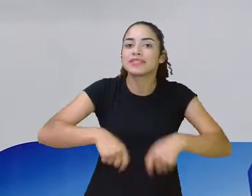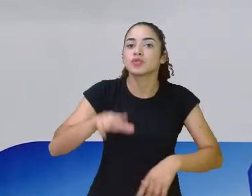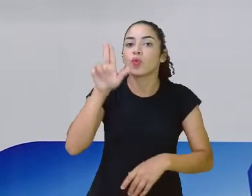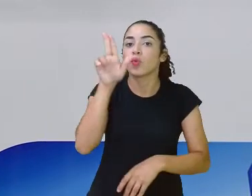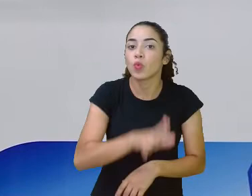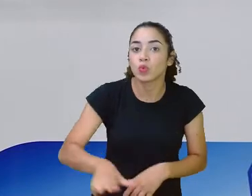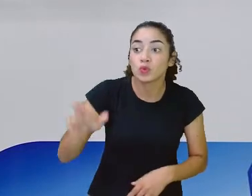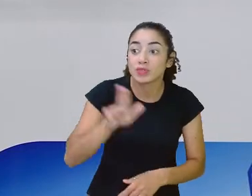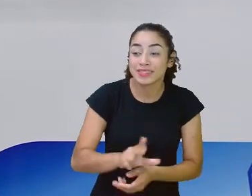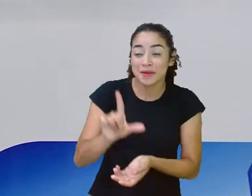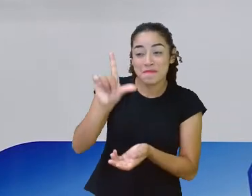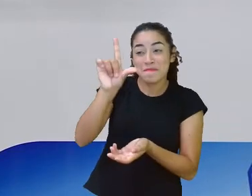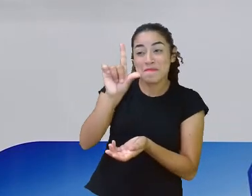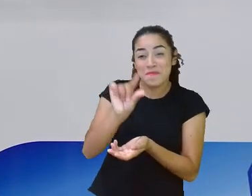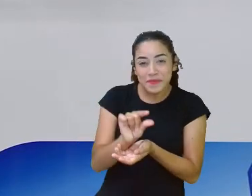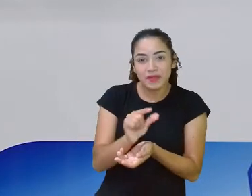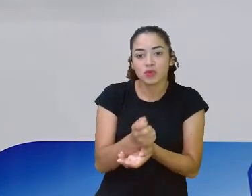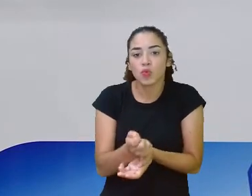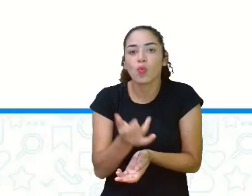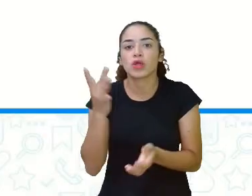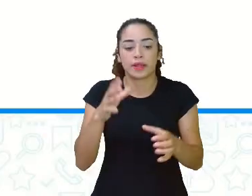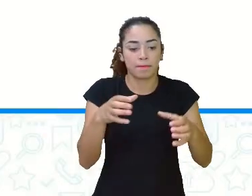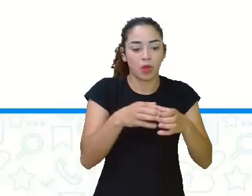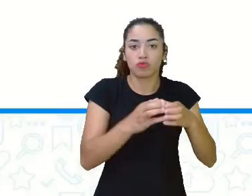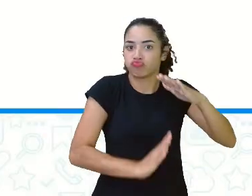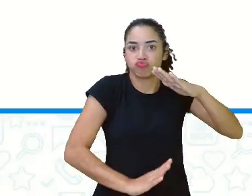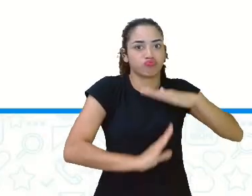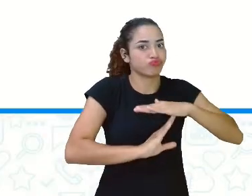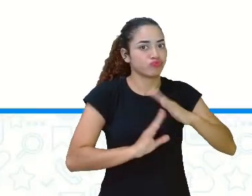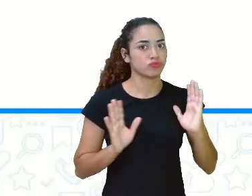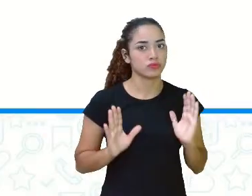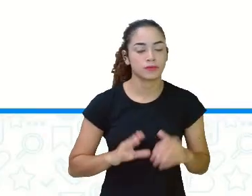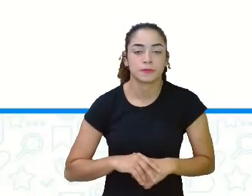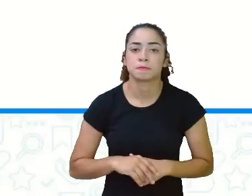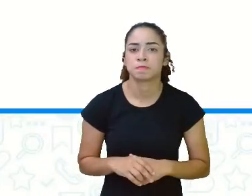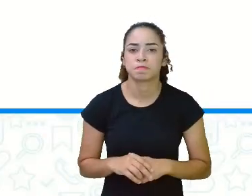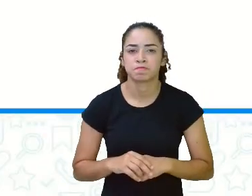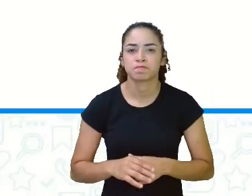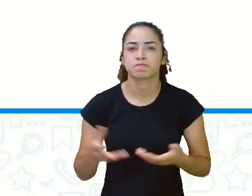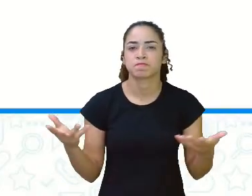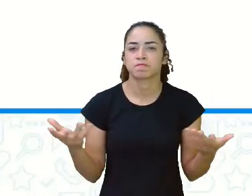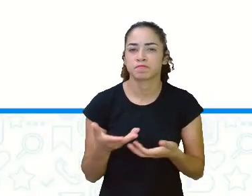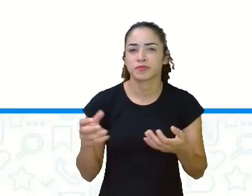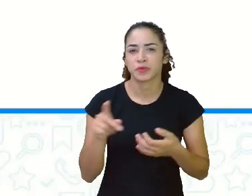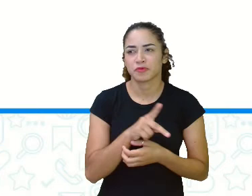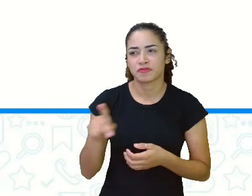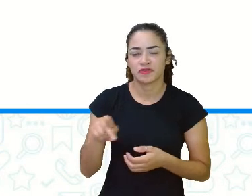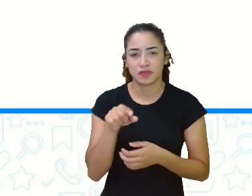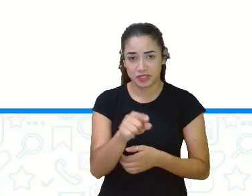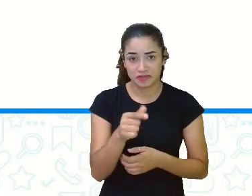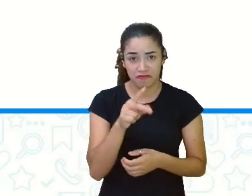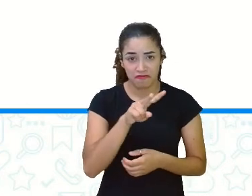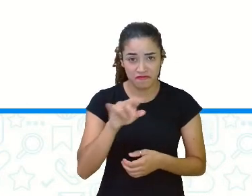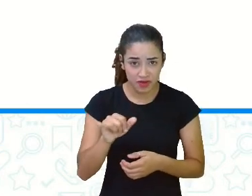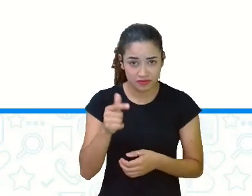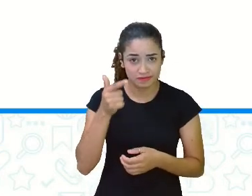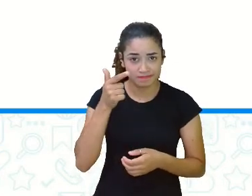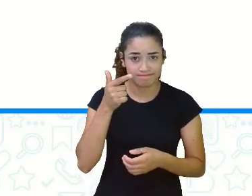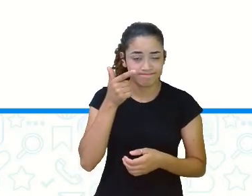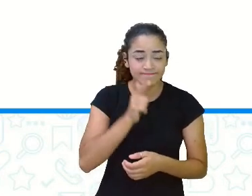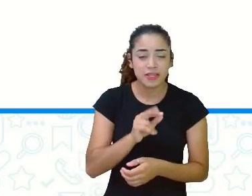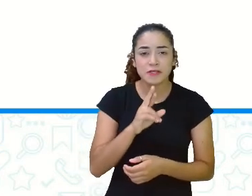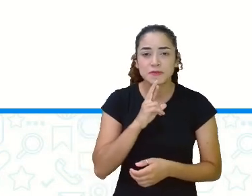quantidade possível, tá, de potes. Agora, professora Sinara, será que eles vão responder aí de